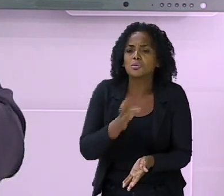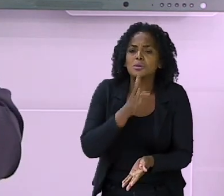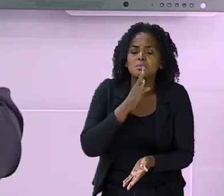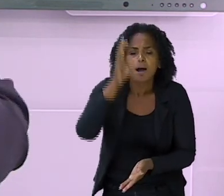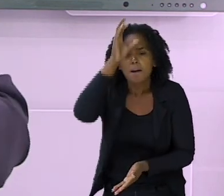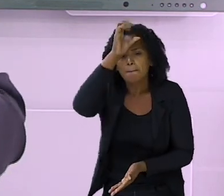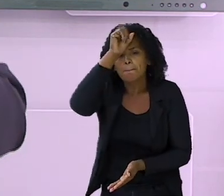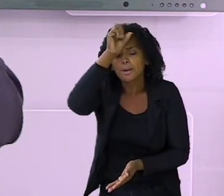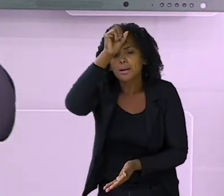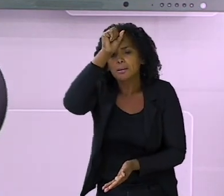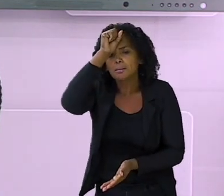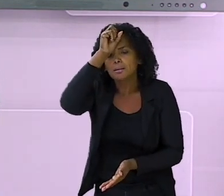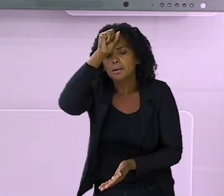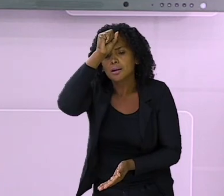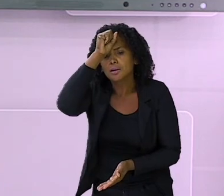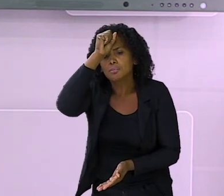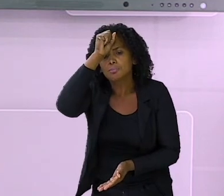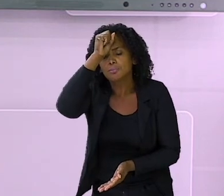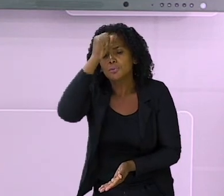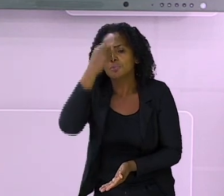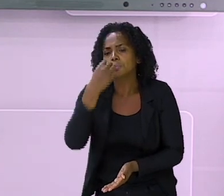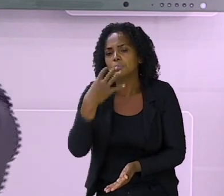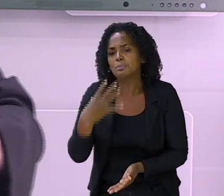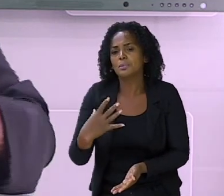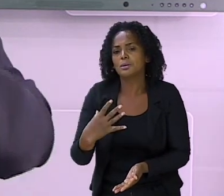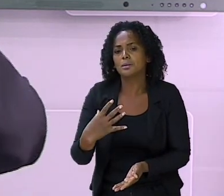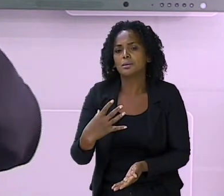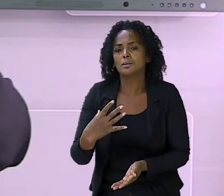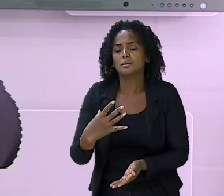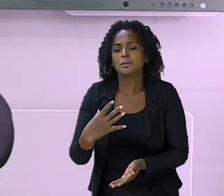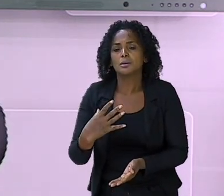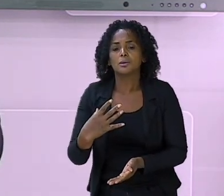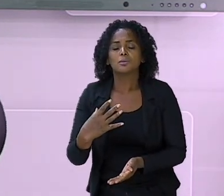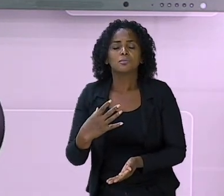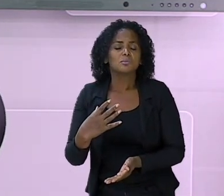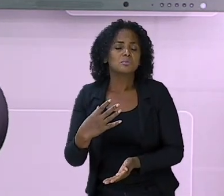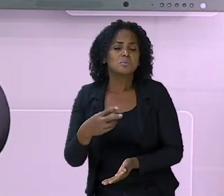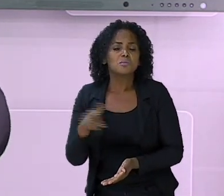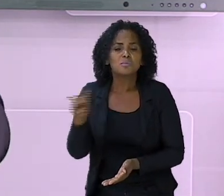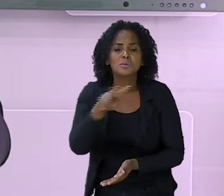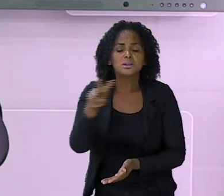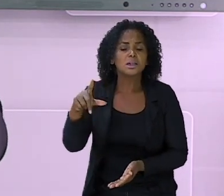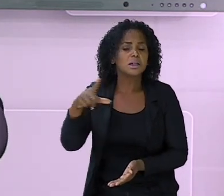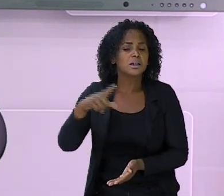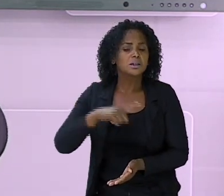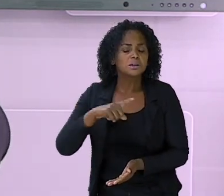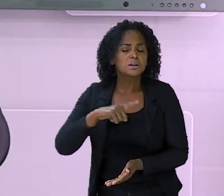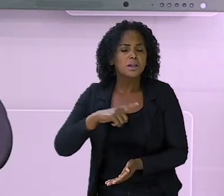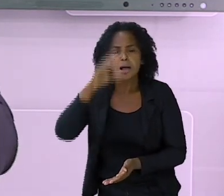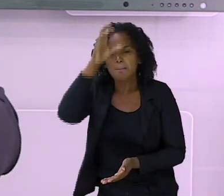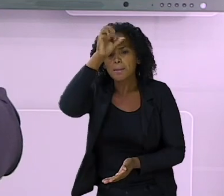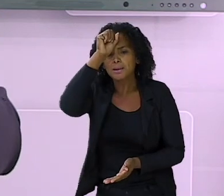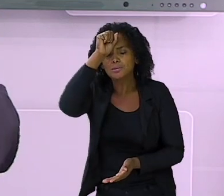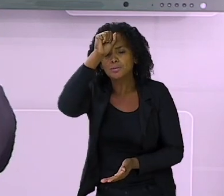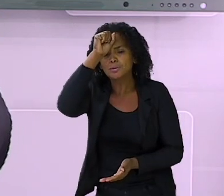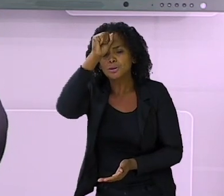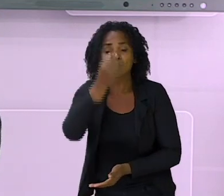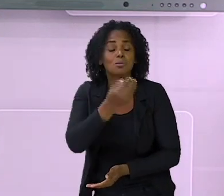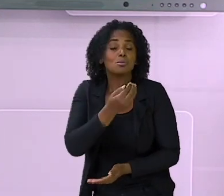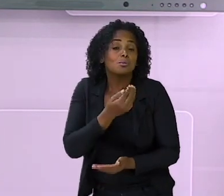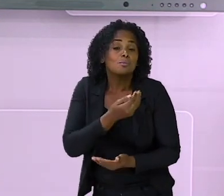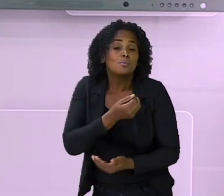visão dela. Nós temos também Brasil, que é o país, e Pedro, que corresponde a